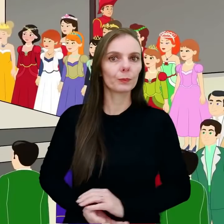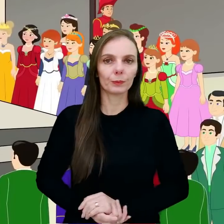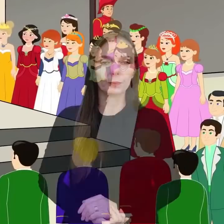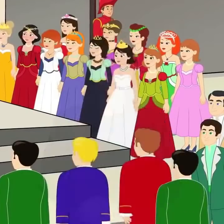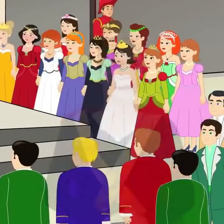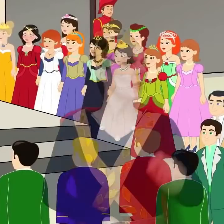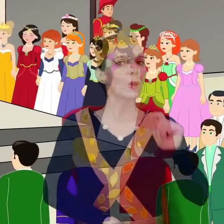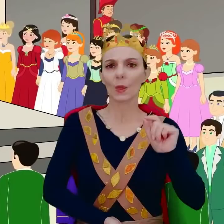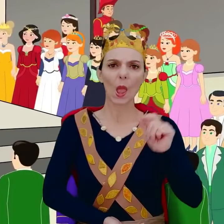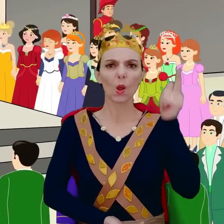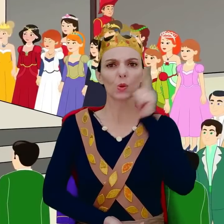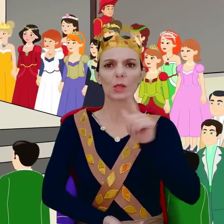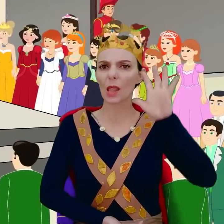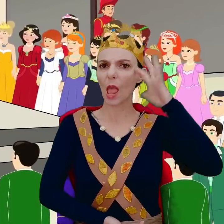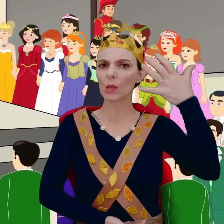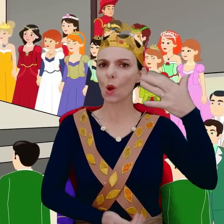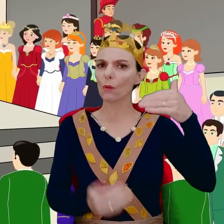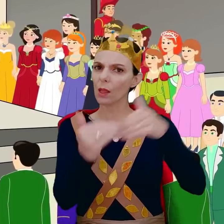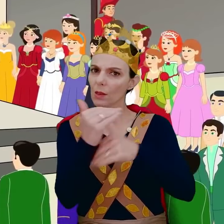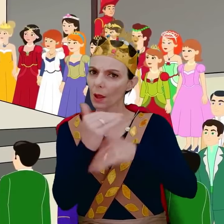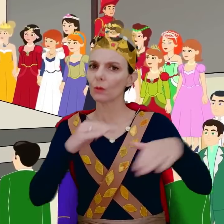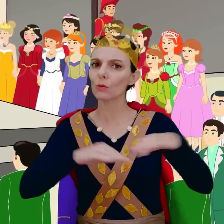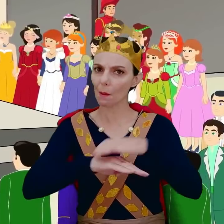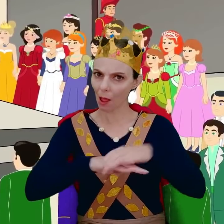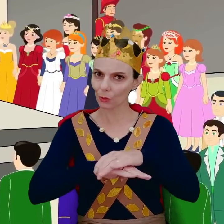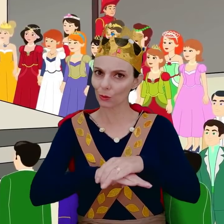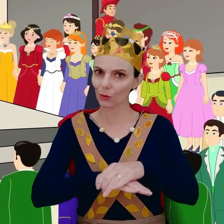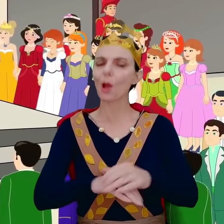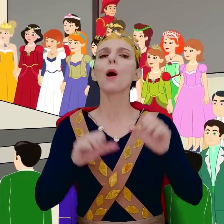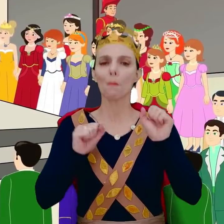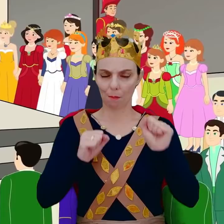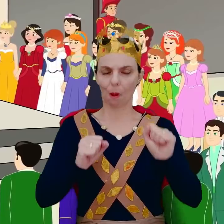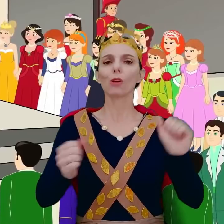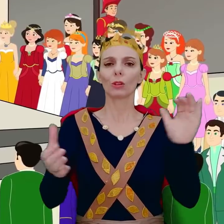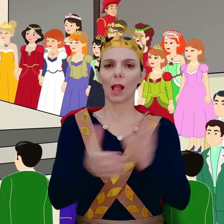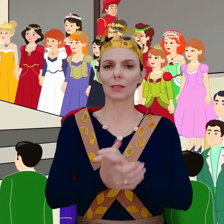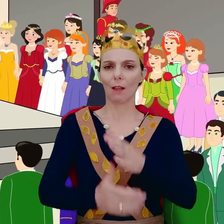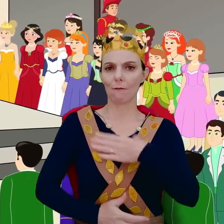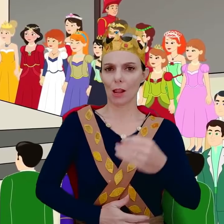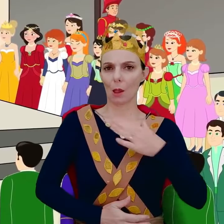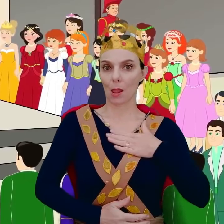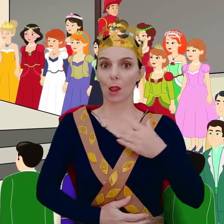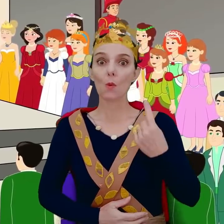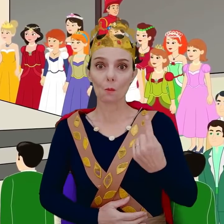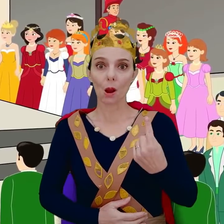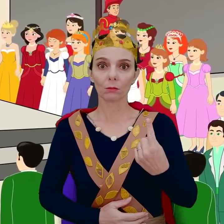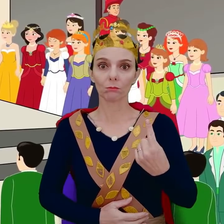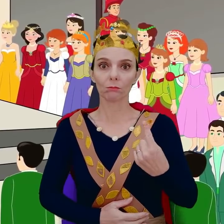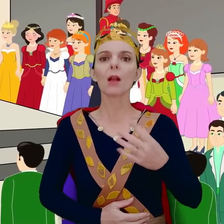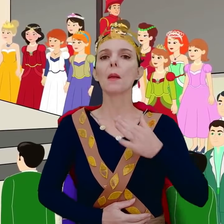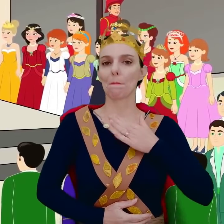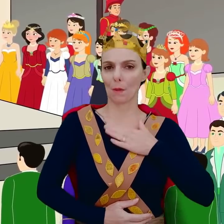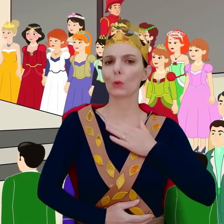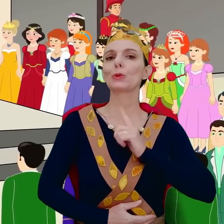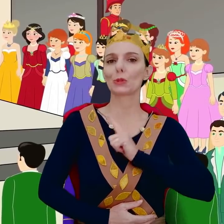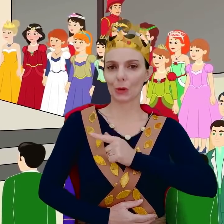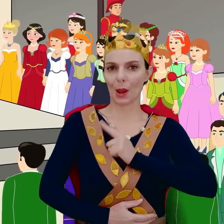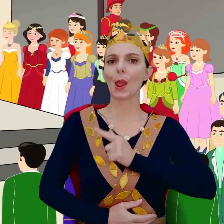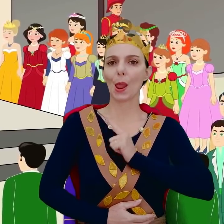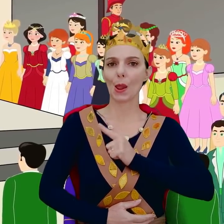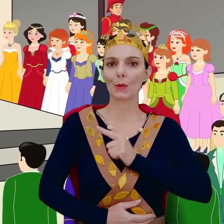o rei. Quem conseguir resolver o mistério dos sapatos, poderá casar-se com uma das minhas filhas,